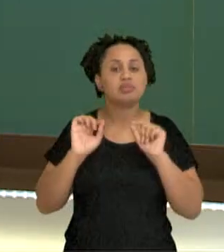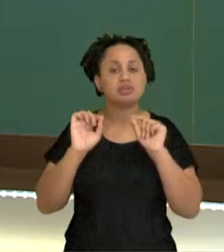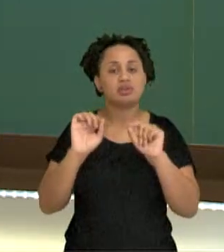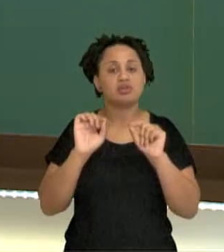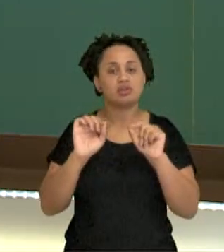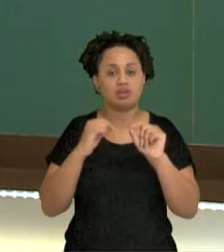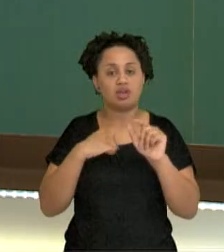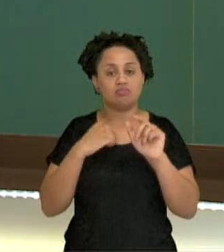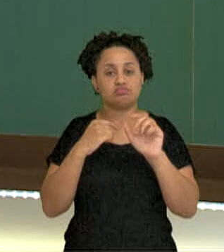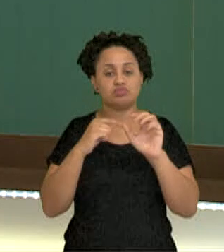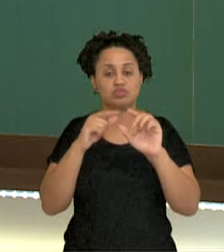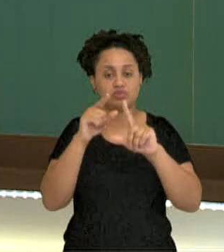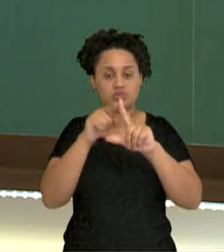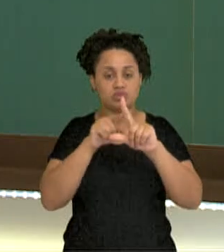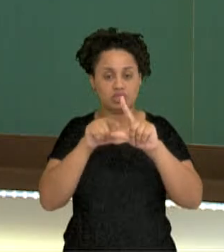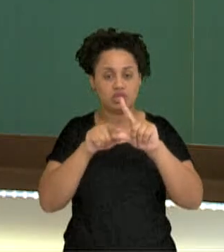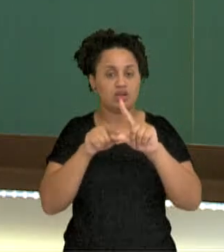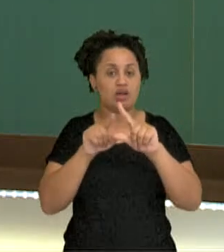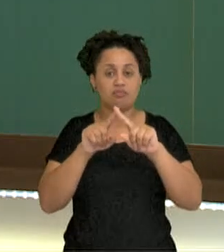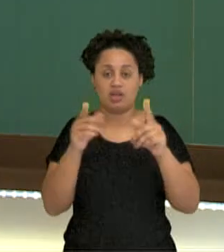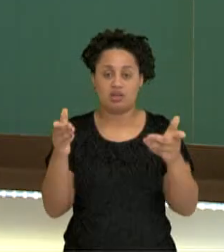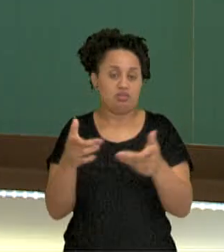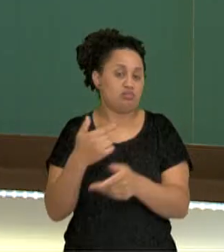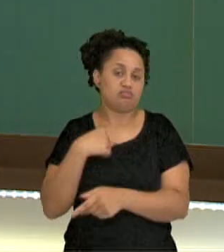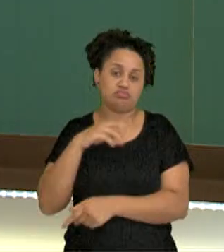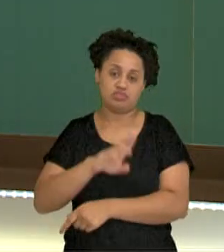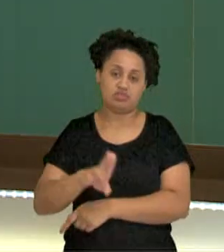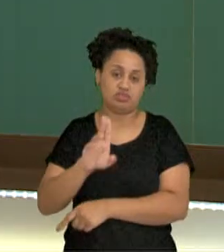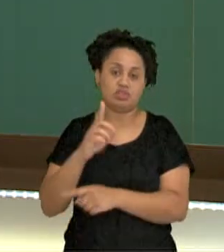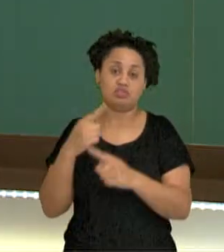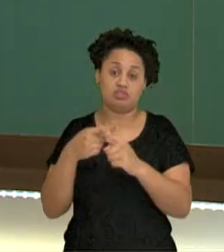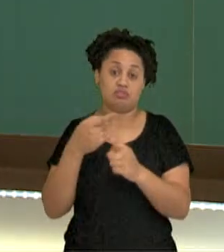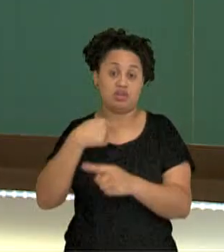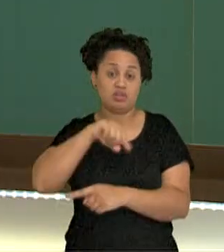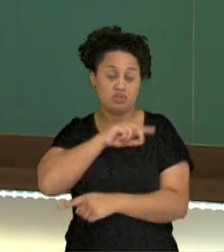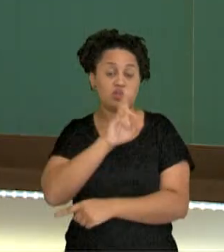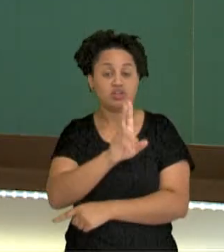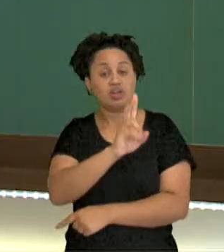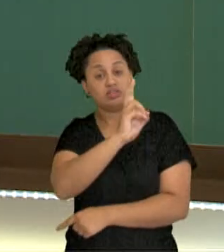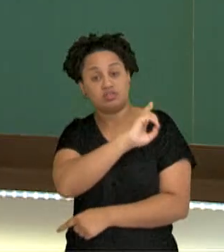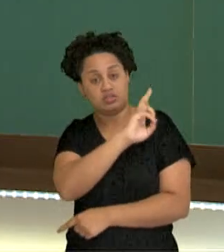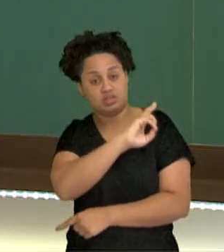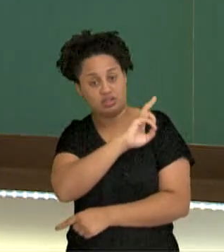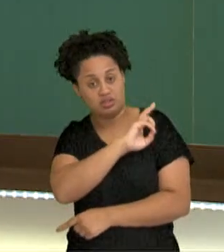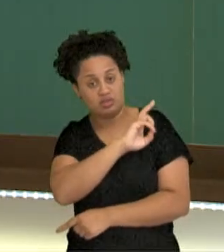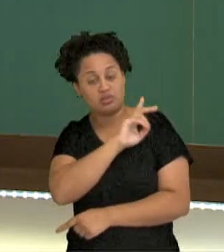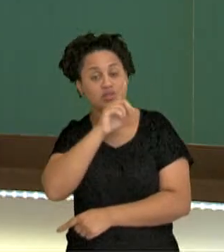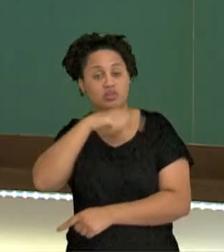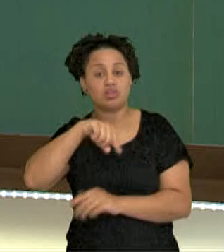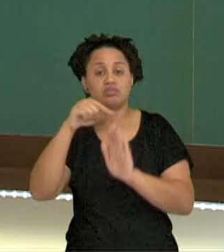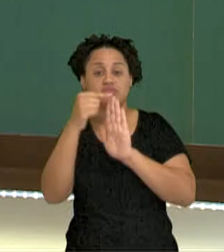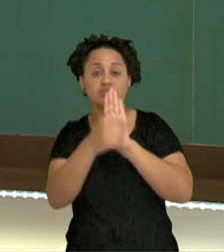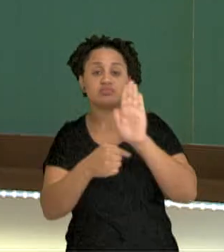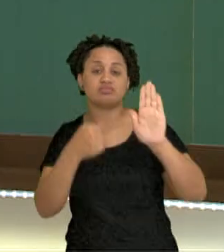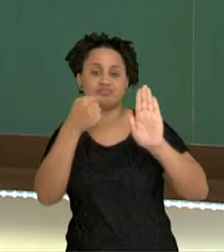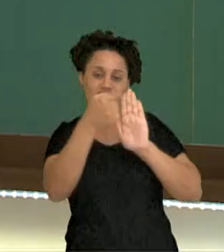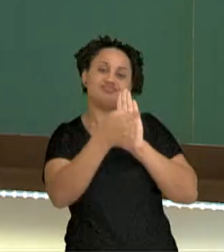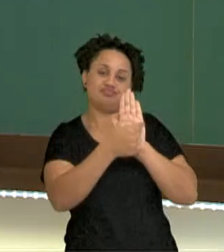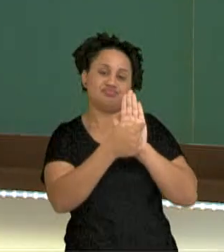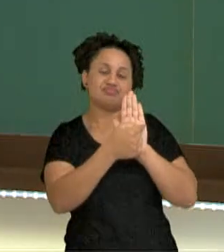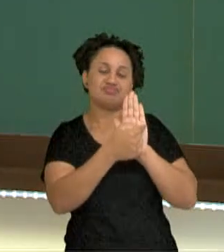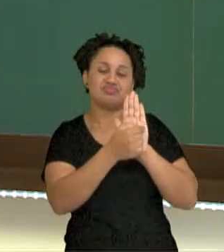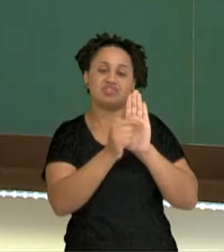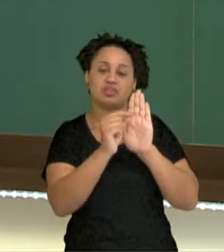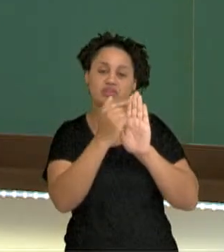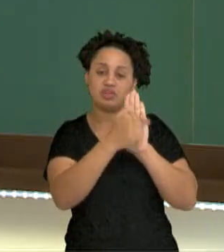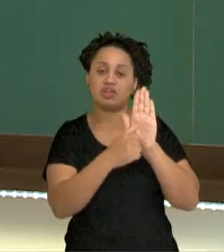no triângulo, mas a gente não está usando isso aqui agora, porque nós estamos na segunda série e estamos trabalhando com circunferência trigonométrica, aquela